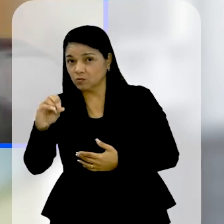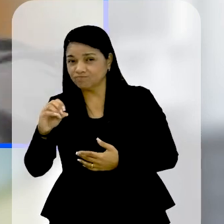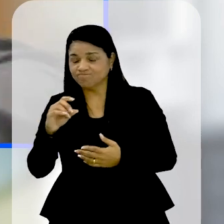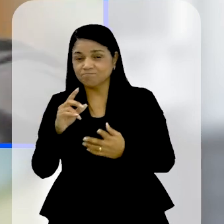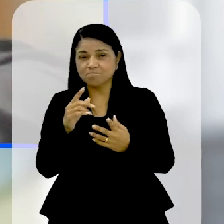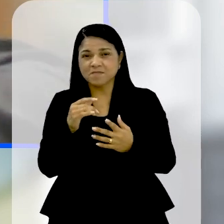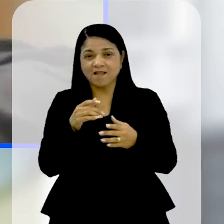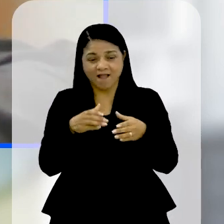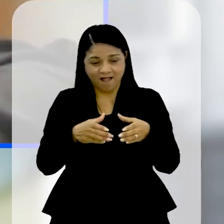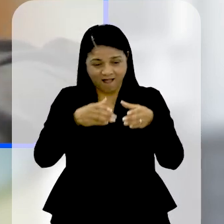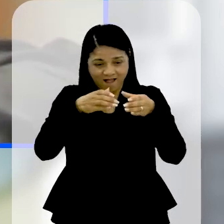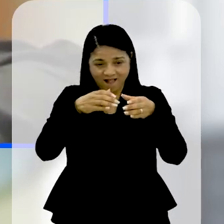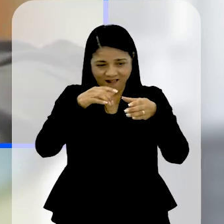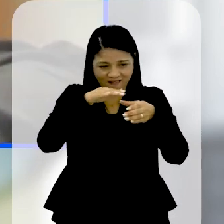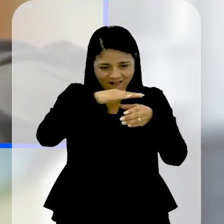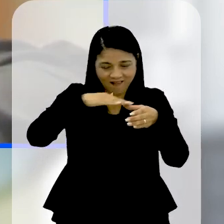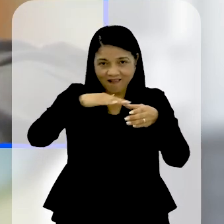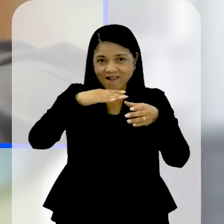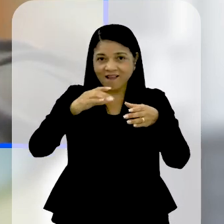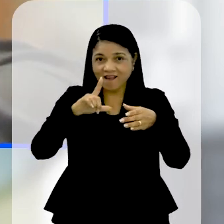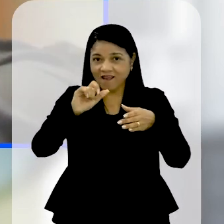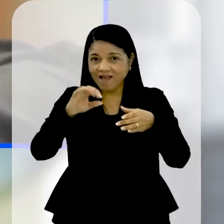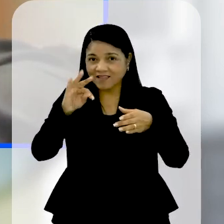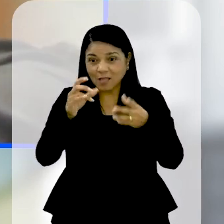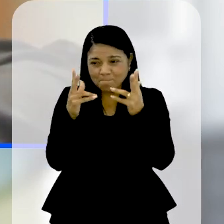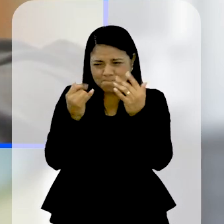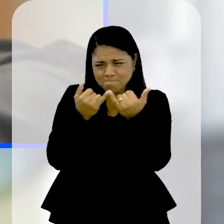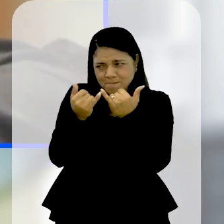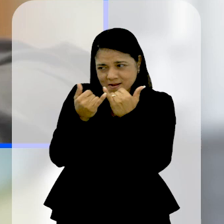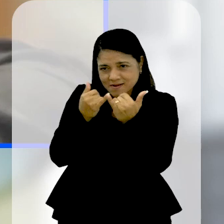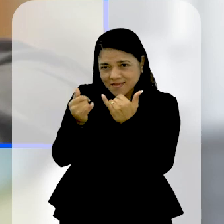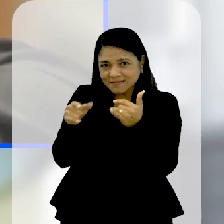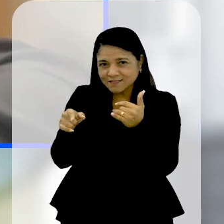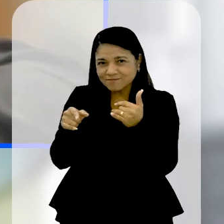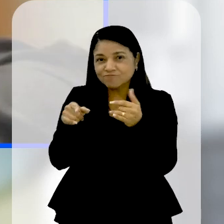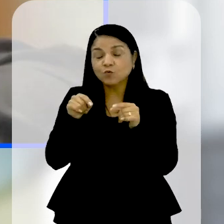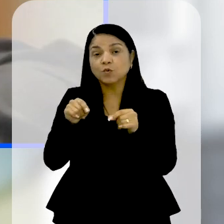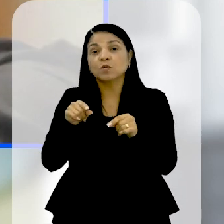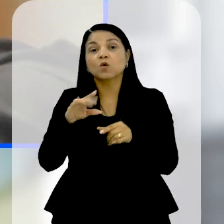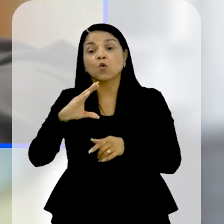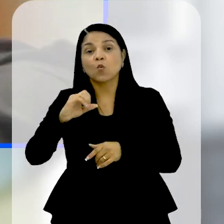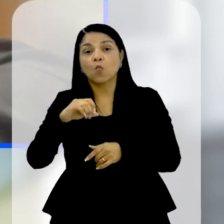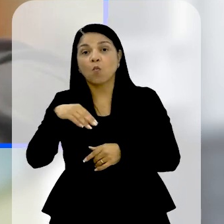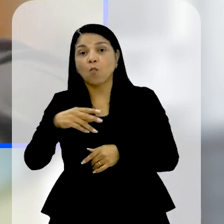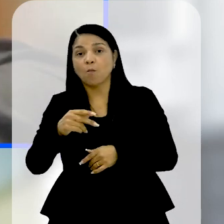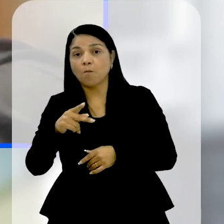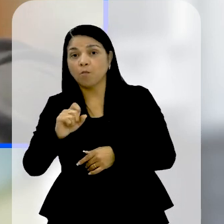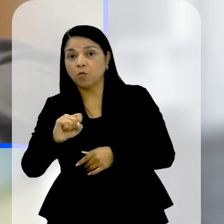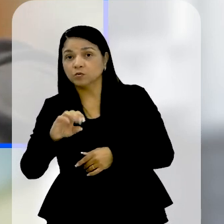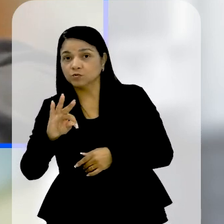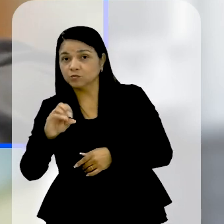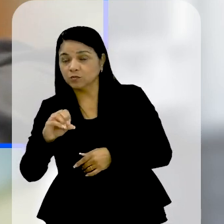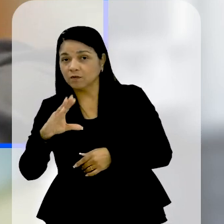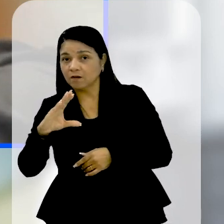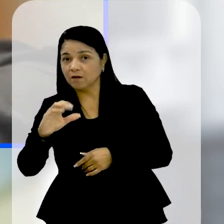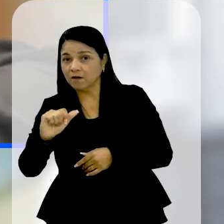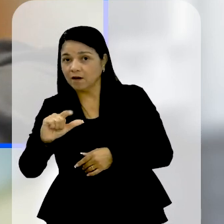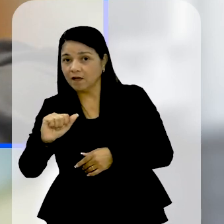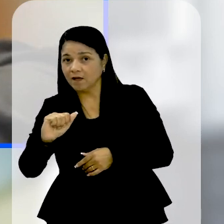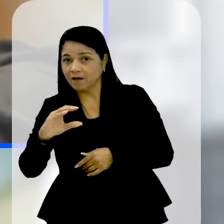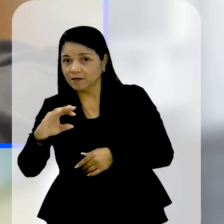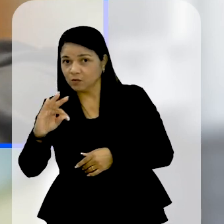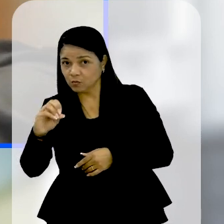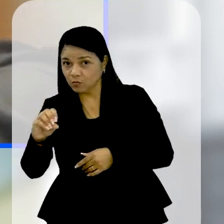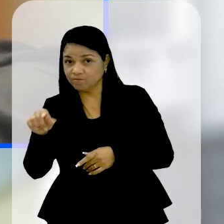parecida. E qual é o problema de oferecer o composto lácteo? O composto lácteo, ele é regulado pelo MAPA,